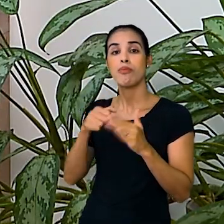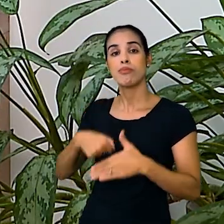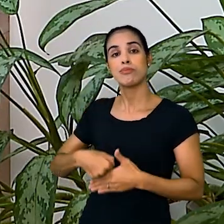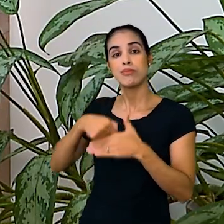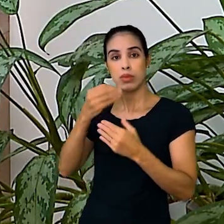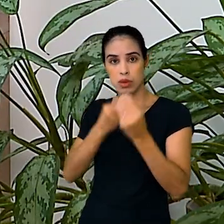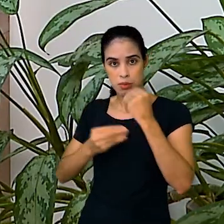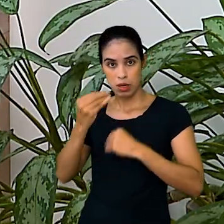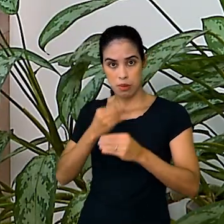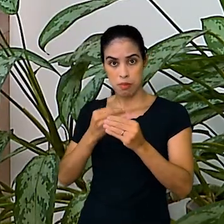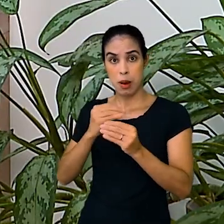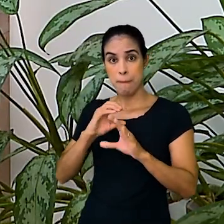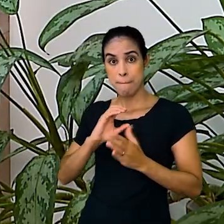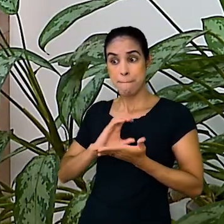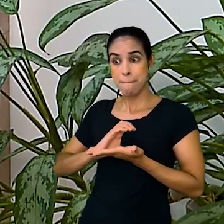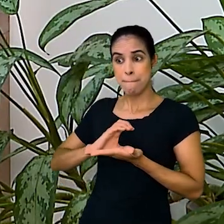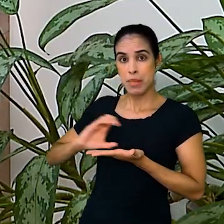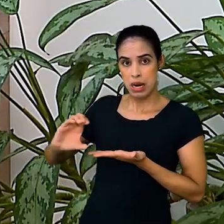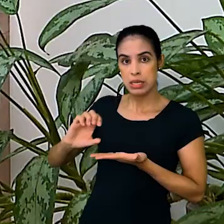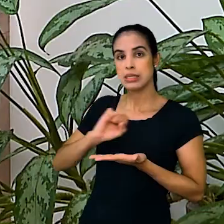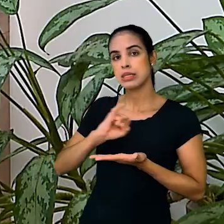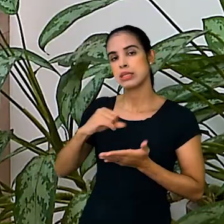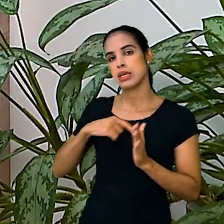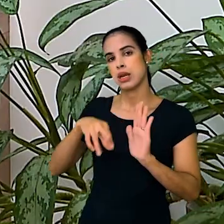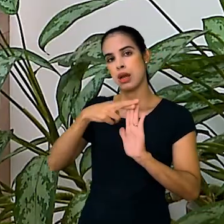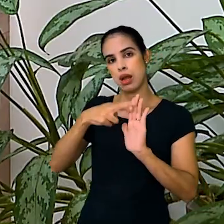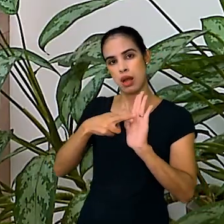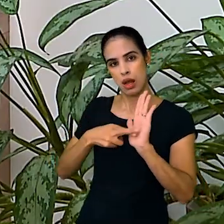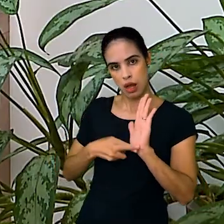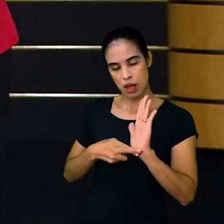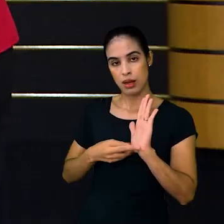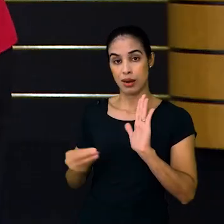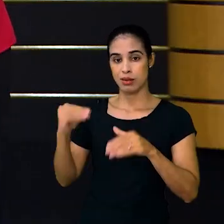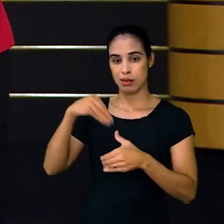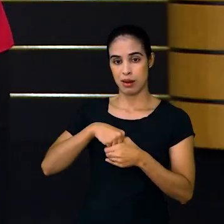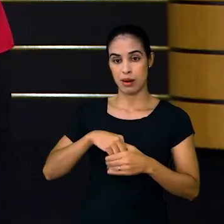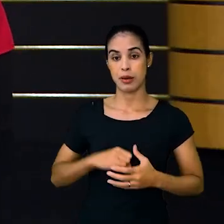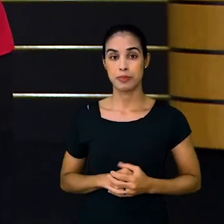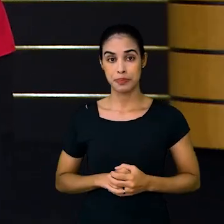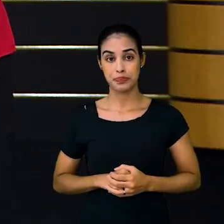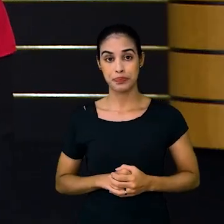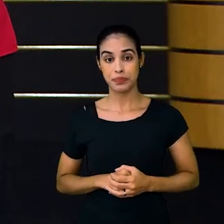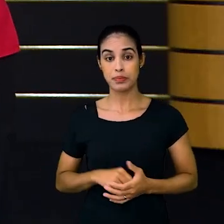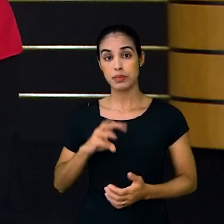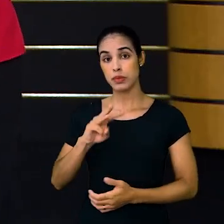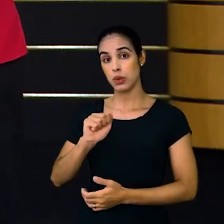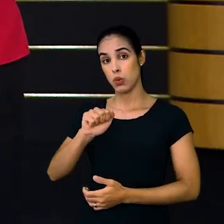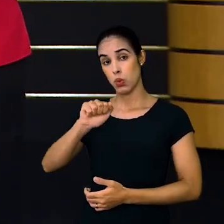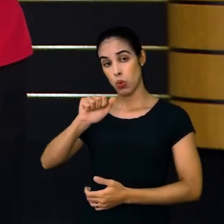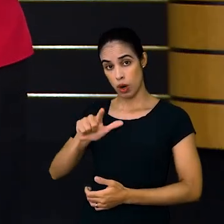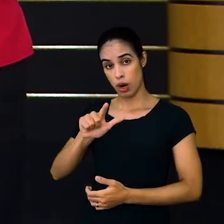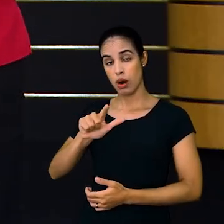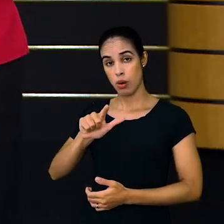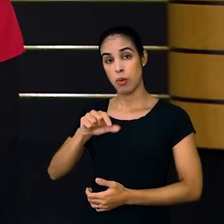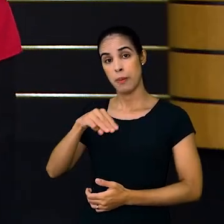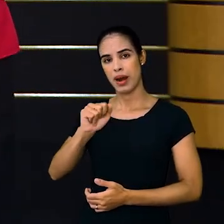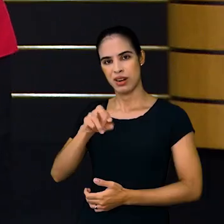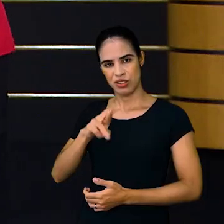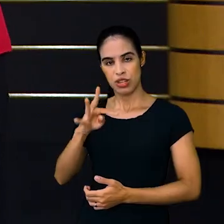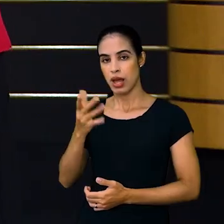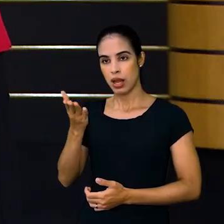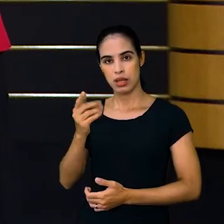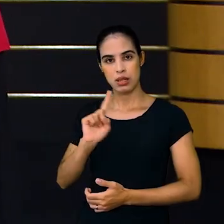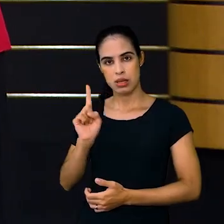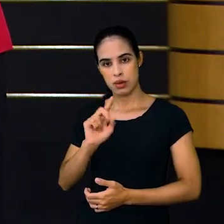benefício ao trabalhador, se houver uma previsão legal ou normativa. O Walmart não foi responsabilizado por dívidas trabalhistas